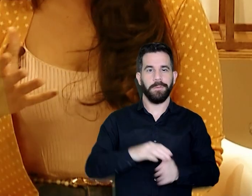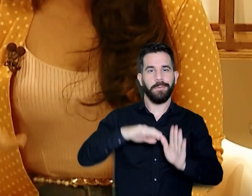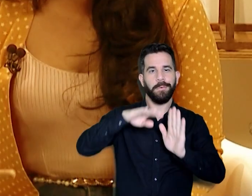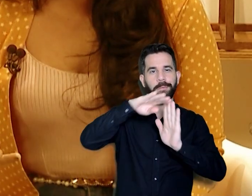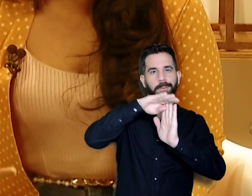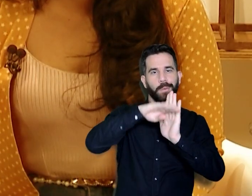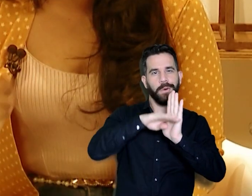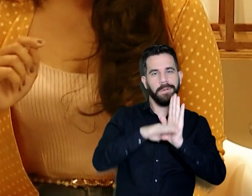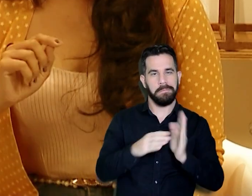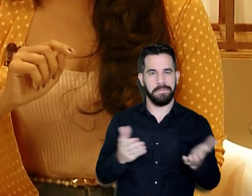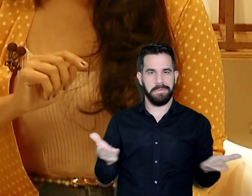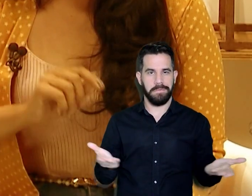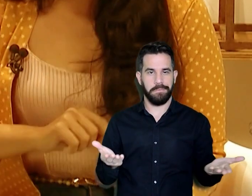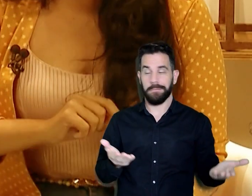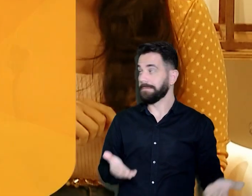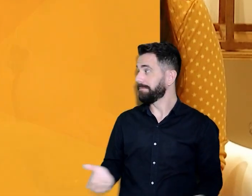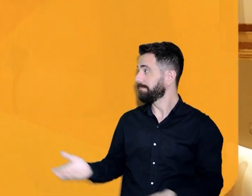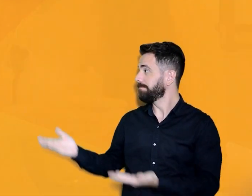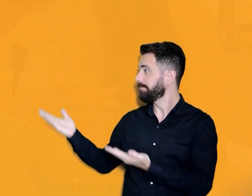A seguir.